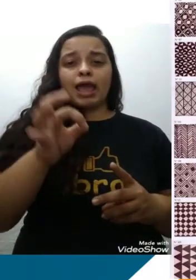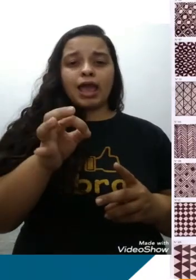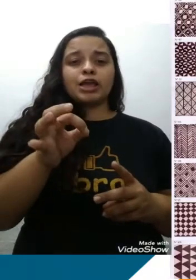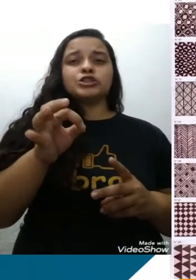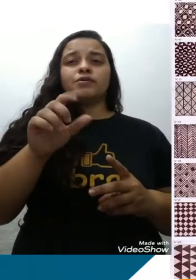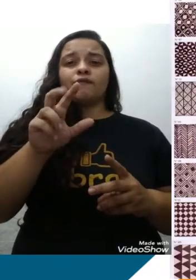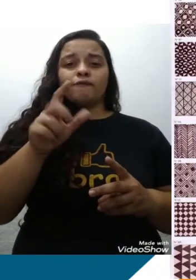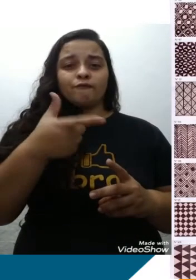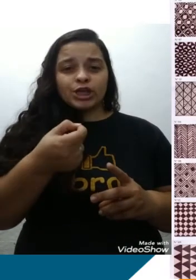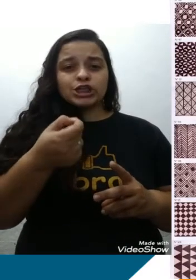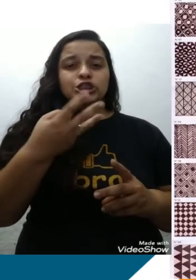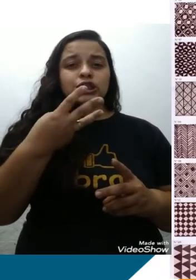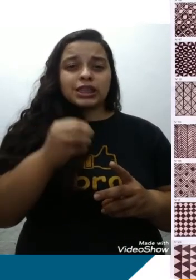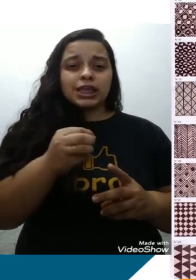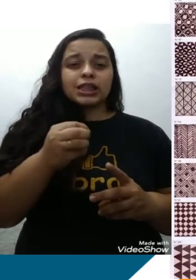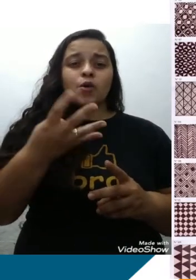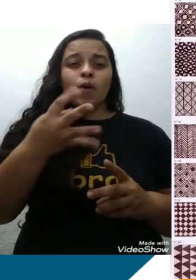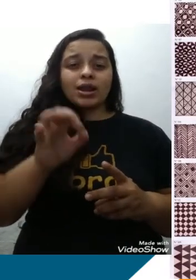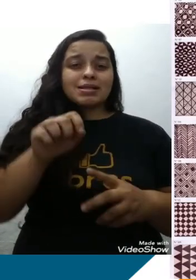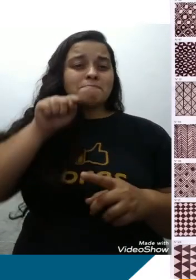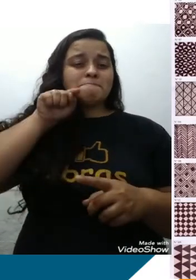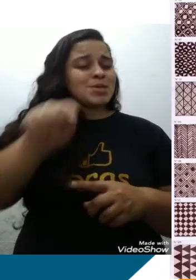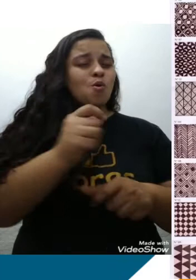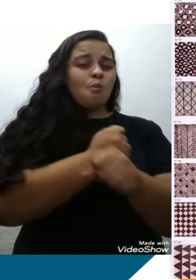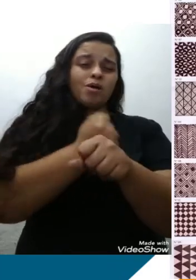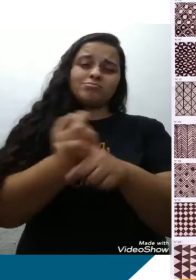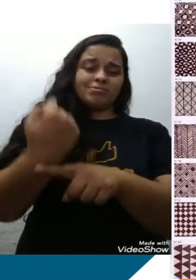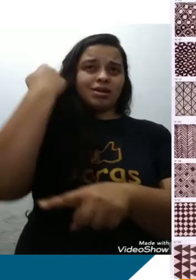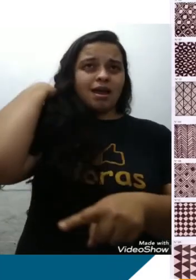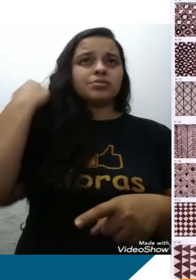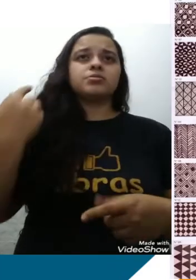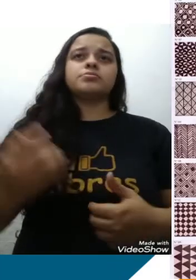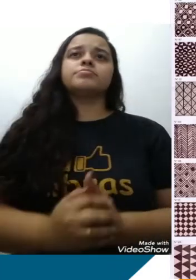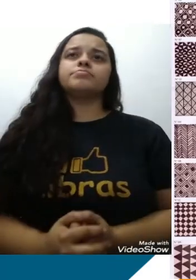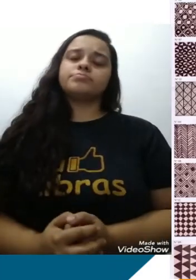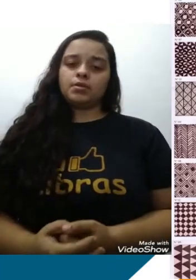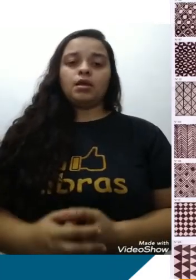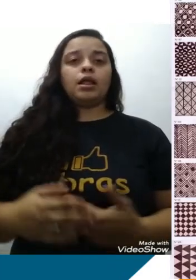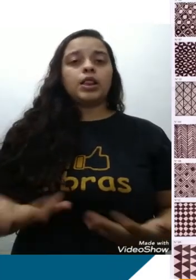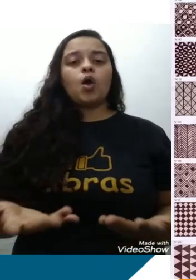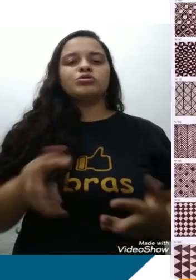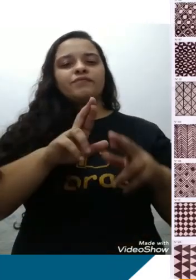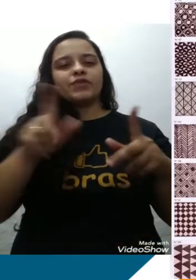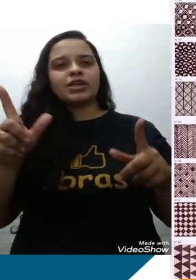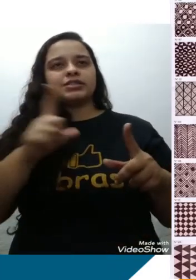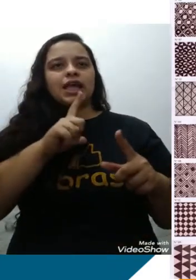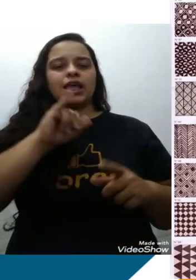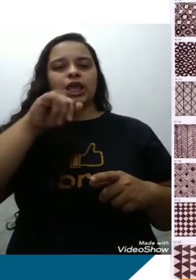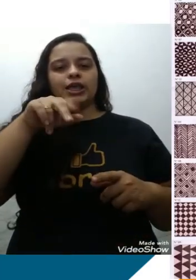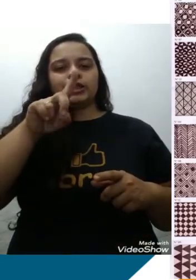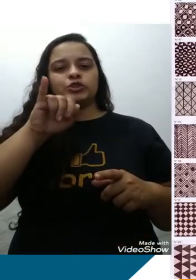40, 100 mil anos atrás. Então, bom, os povos indígenas, como o João explicou no vídeo anterior, a diferença entre índio